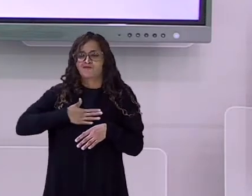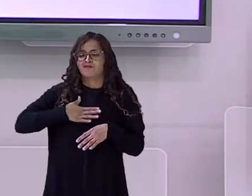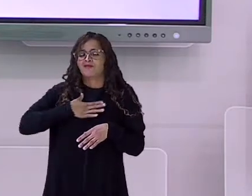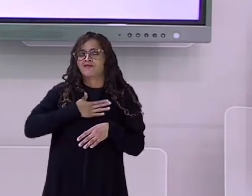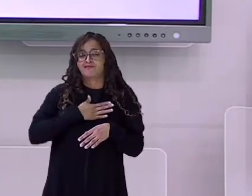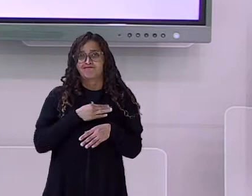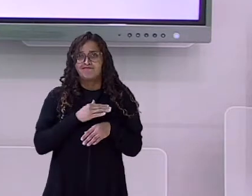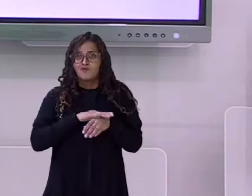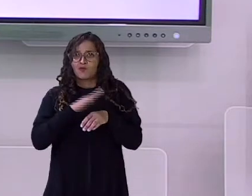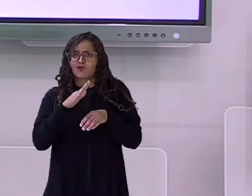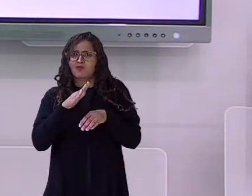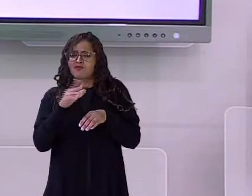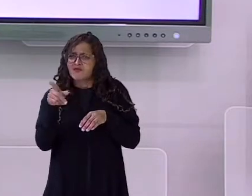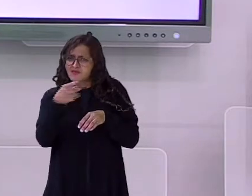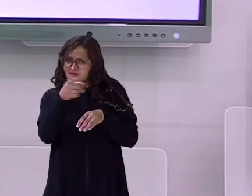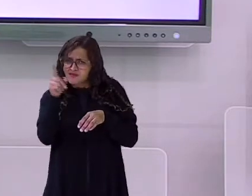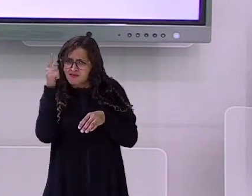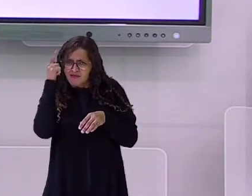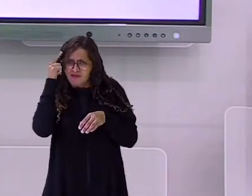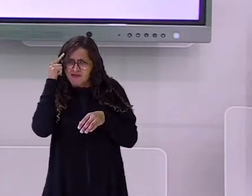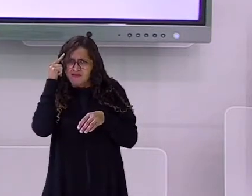se é feita uma música?